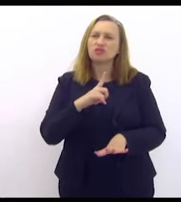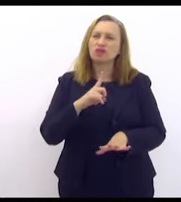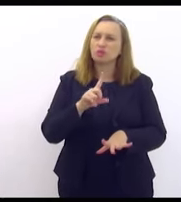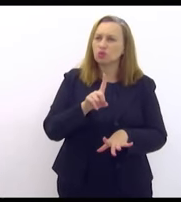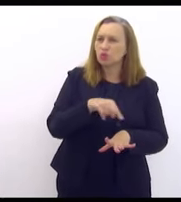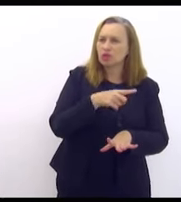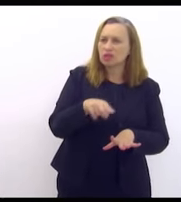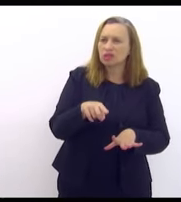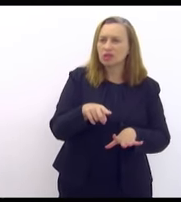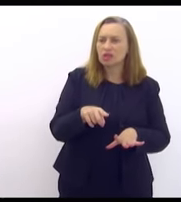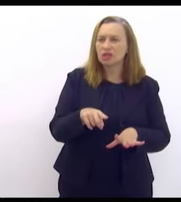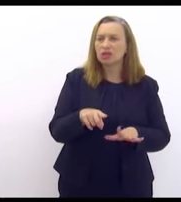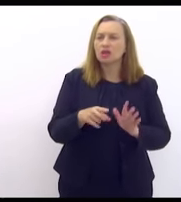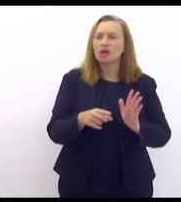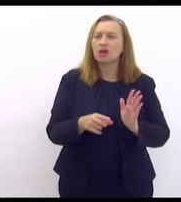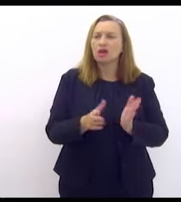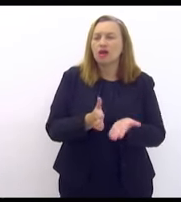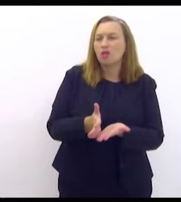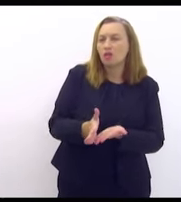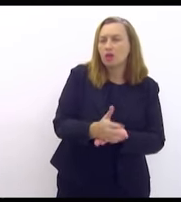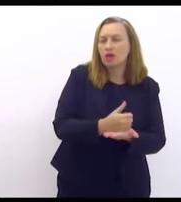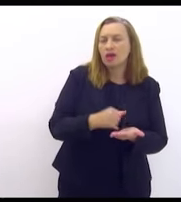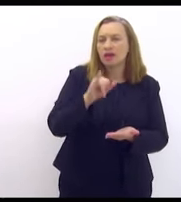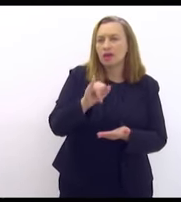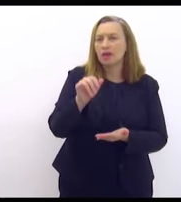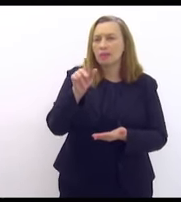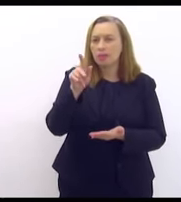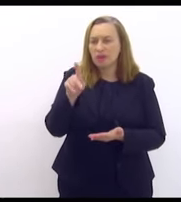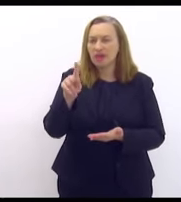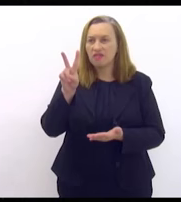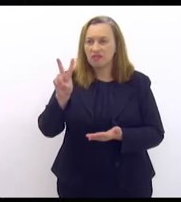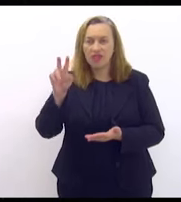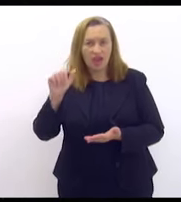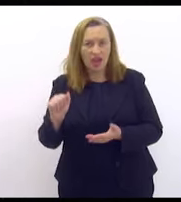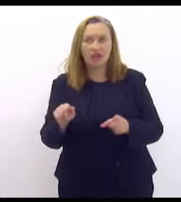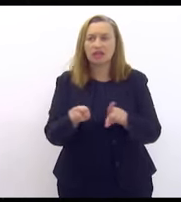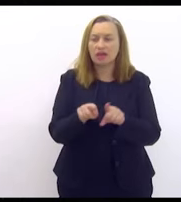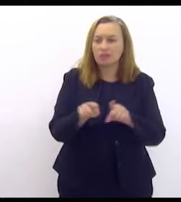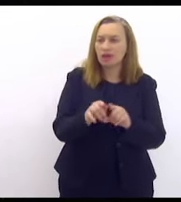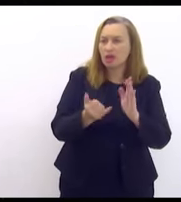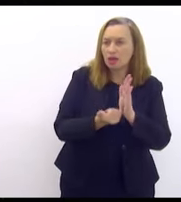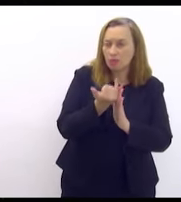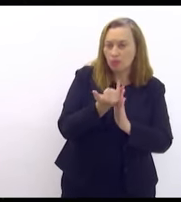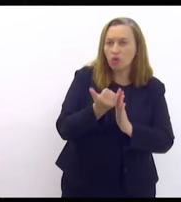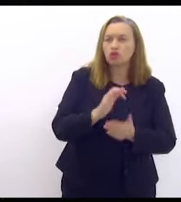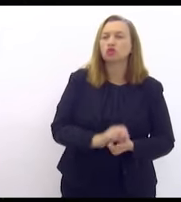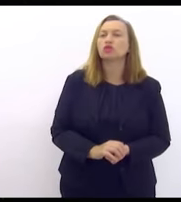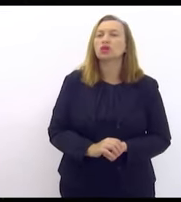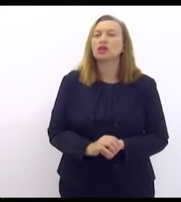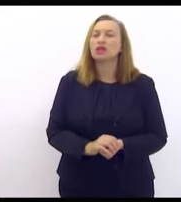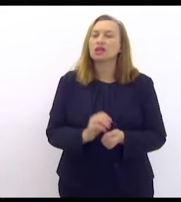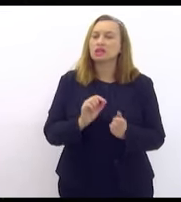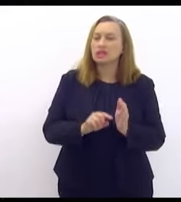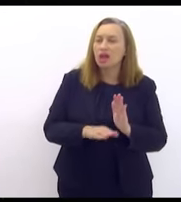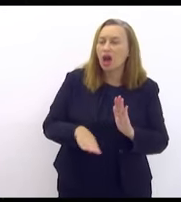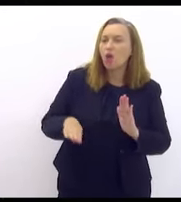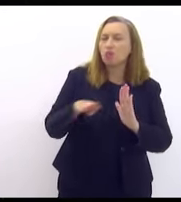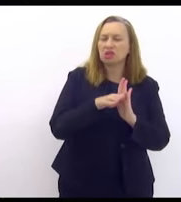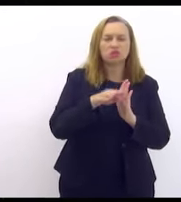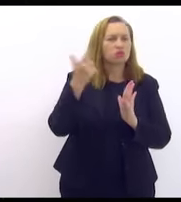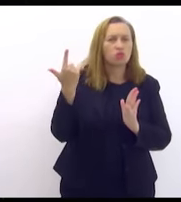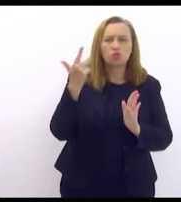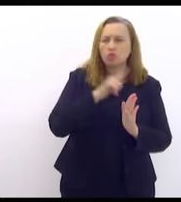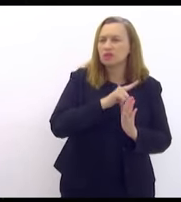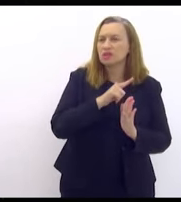um aumento da receita do IPVA e do imposto de renda. Esse aumento, por si só, não consegue